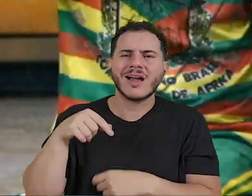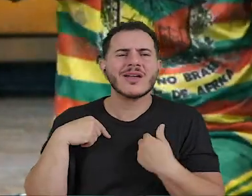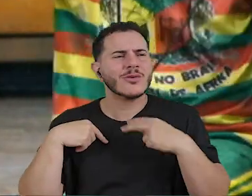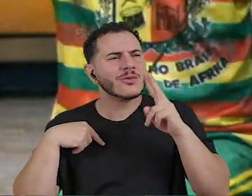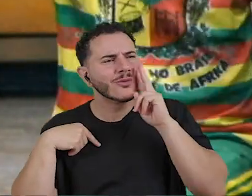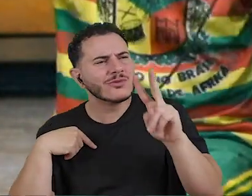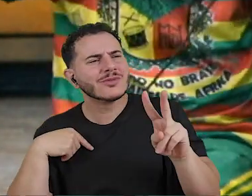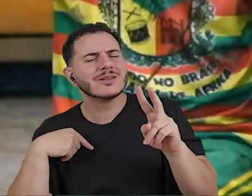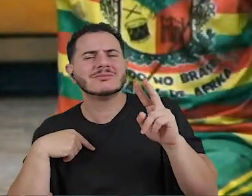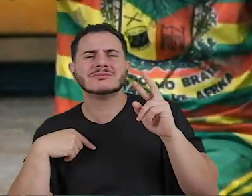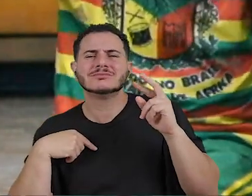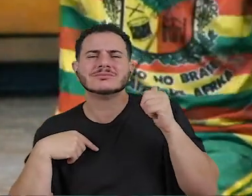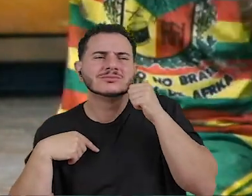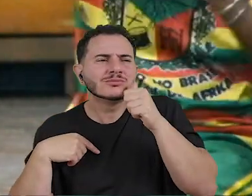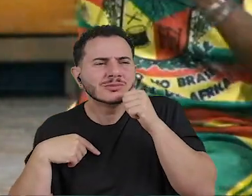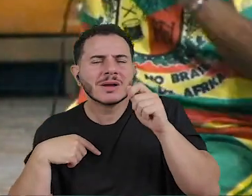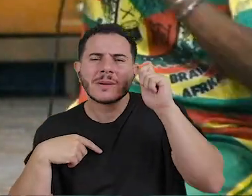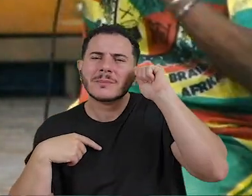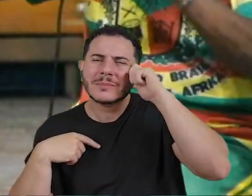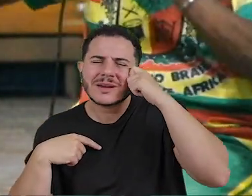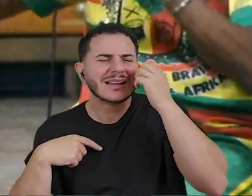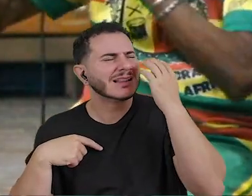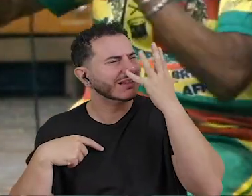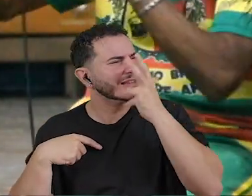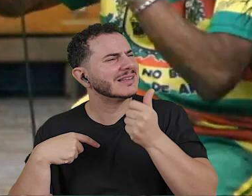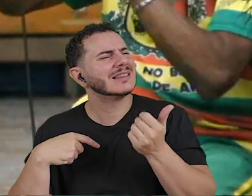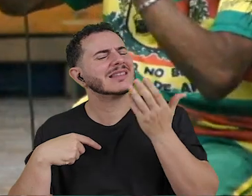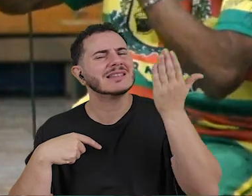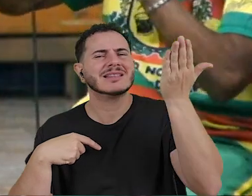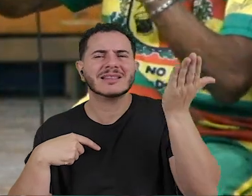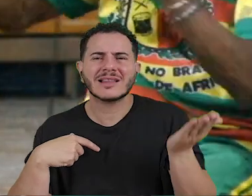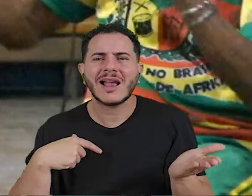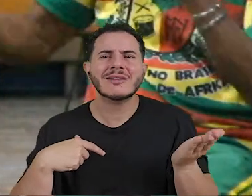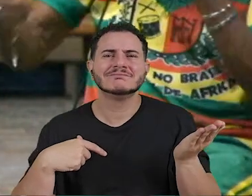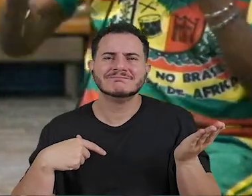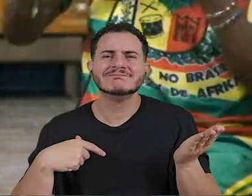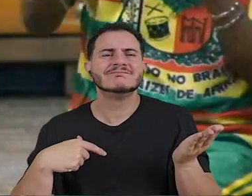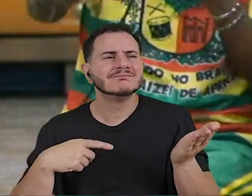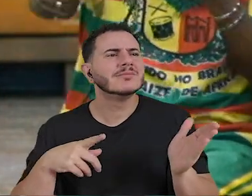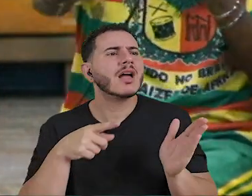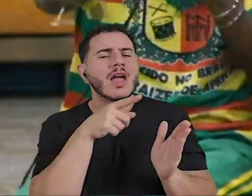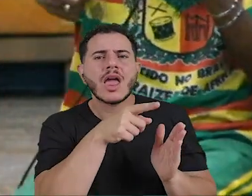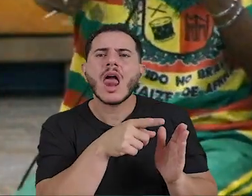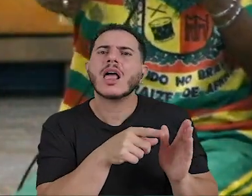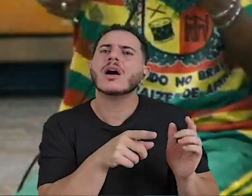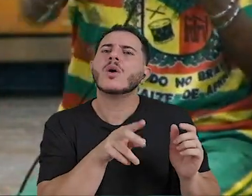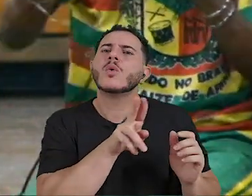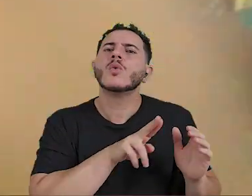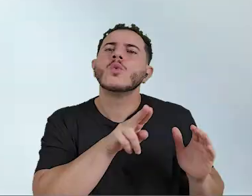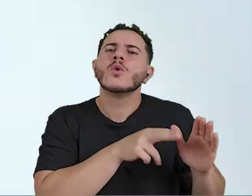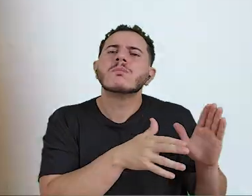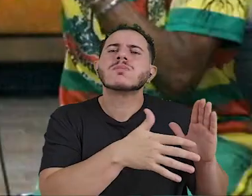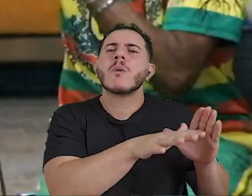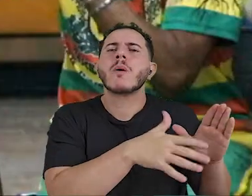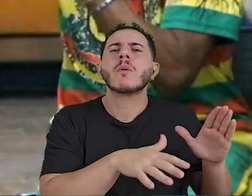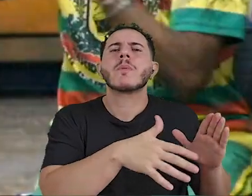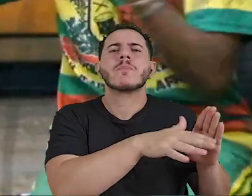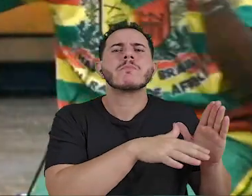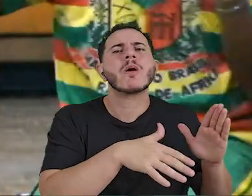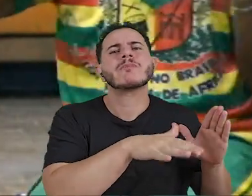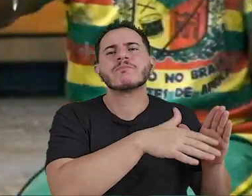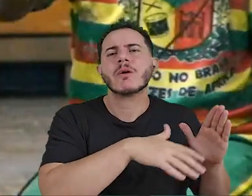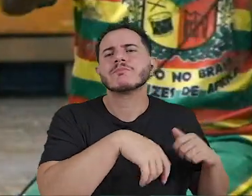senhora preta, linda, bonita, representava, parecia muito mais de Itamaracá, tocando esse instrumento. A cor eu me